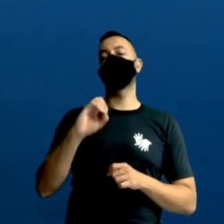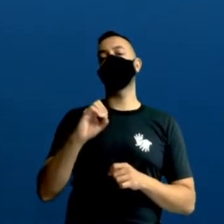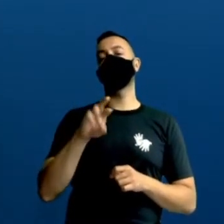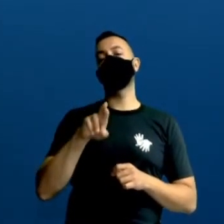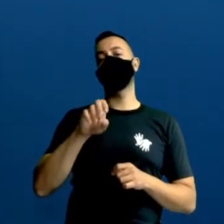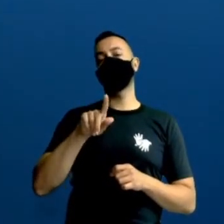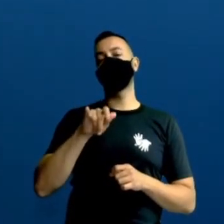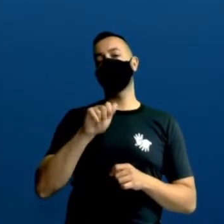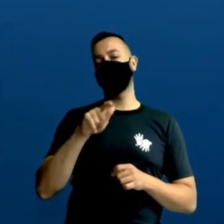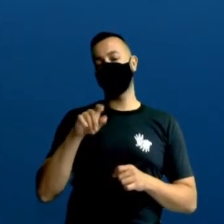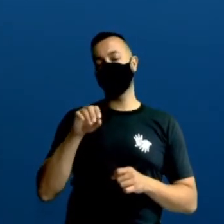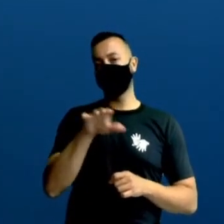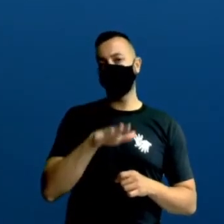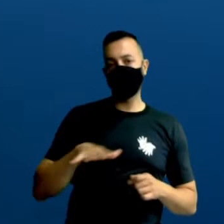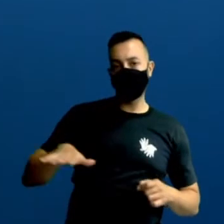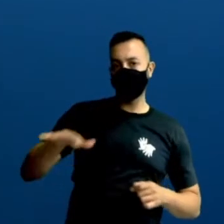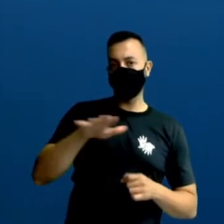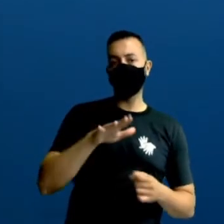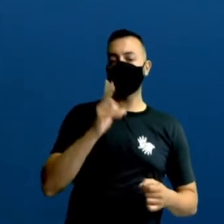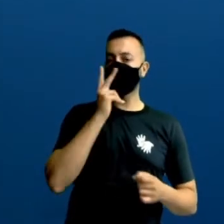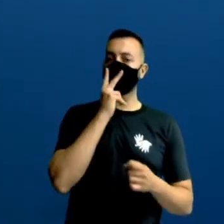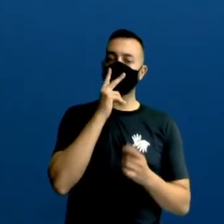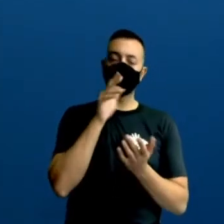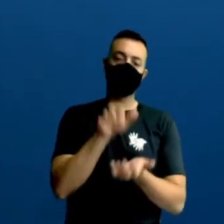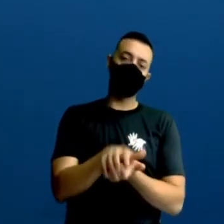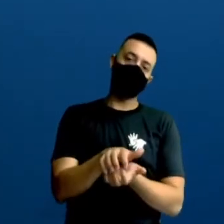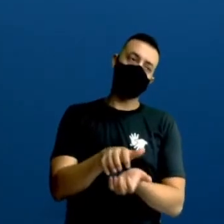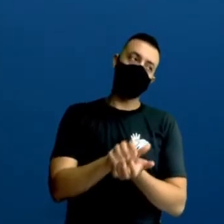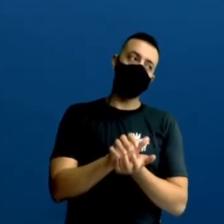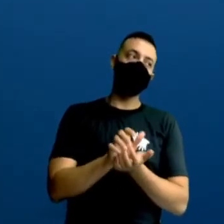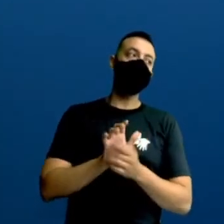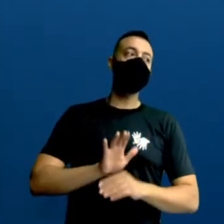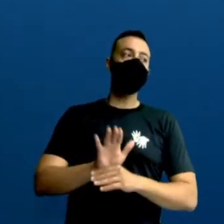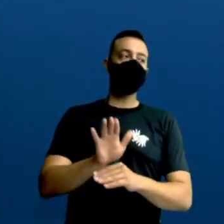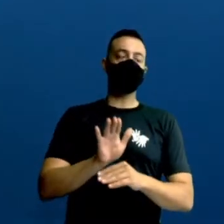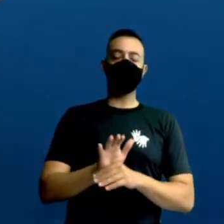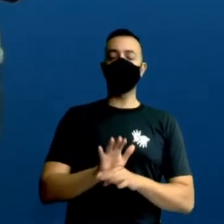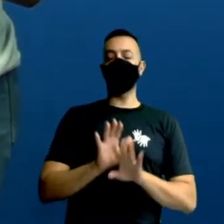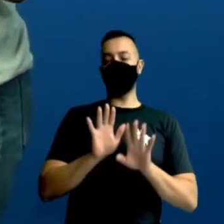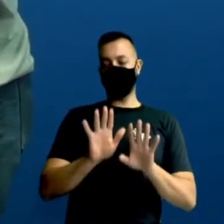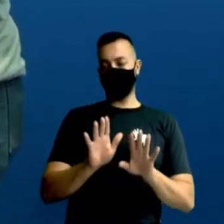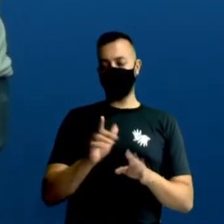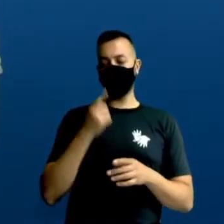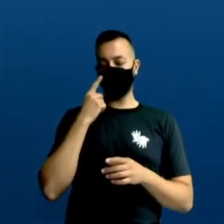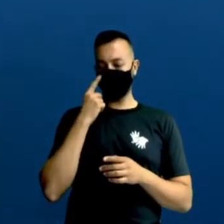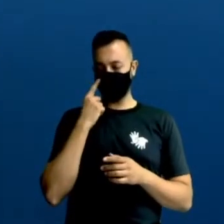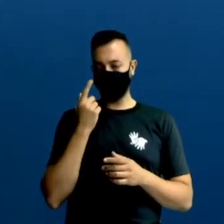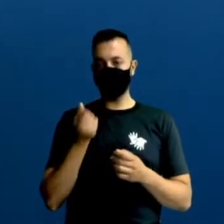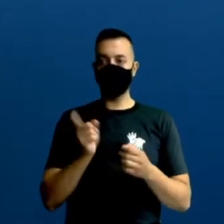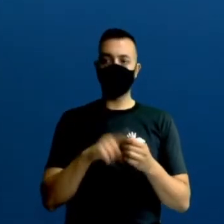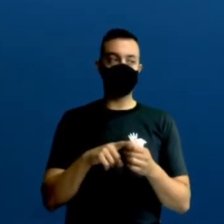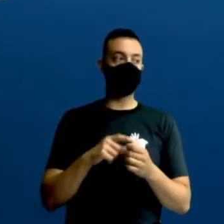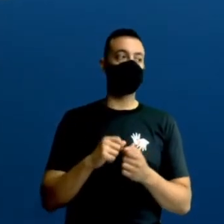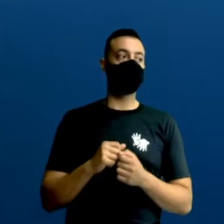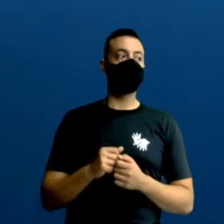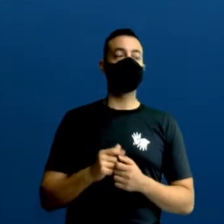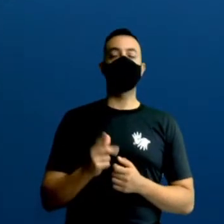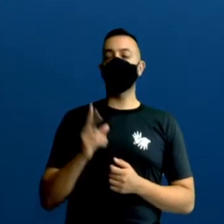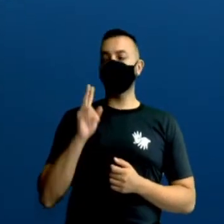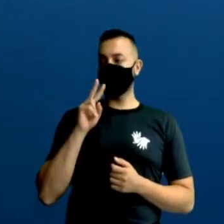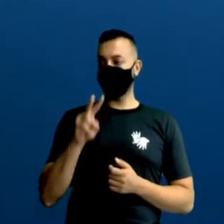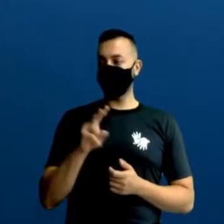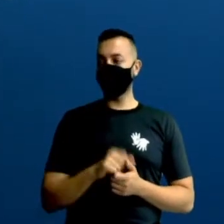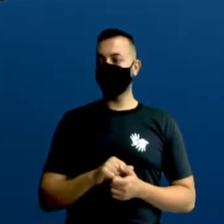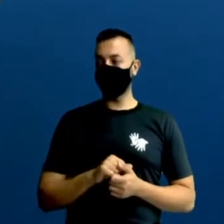mesorregião de Pernambuco, de Vitória de Santo Antão em Pernambuco, que colabora aí? Então, gente, olha, só voltar aqui um slide, ó. A gente